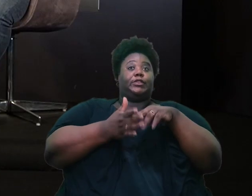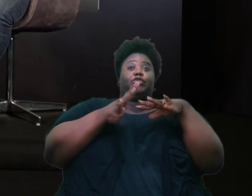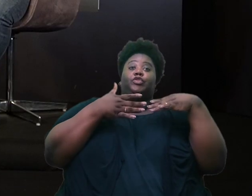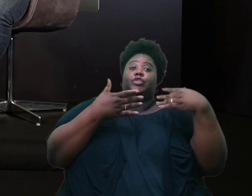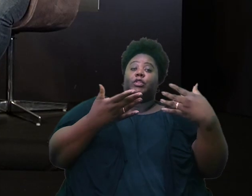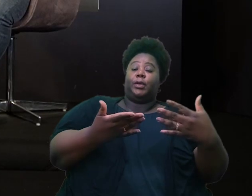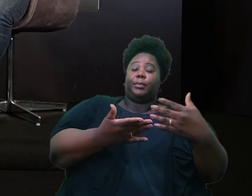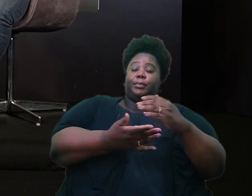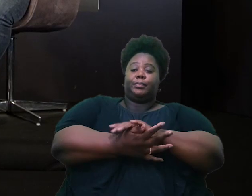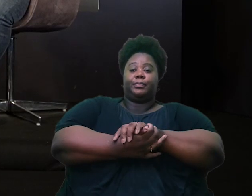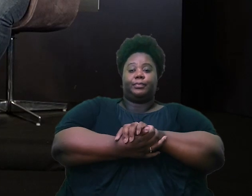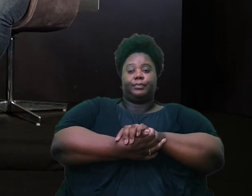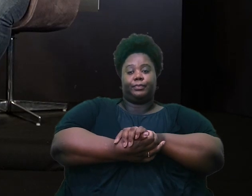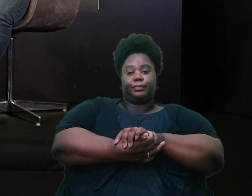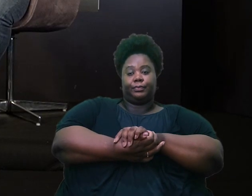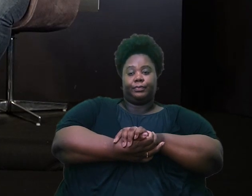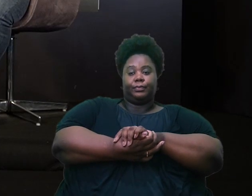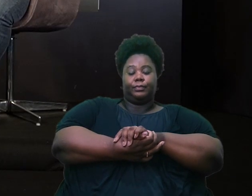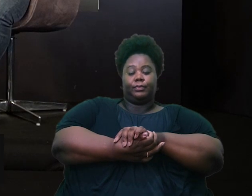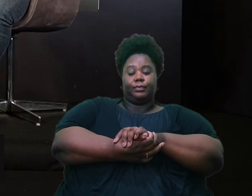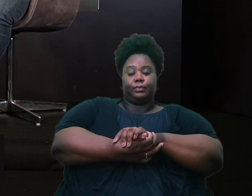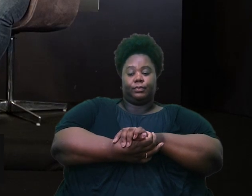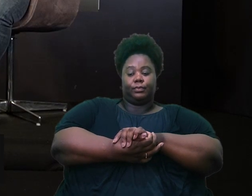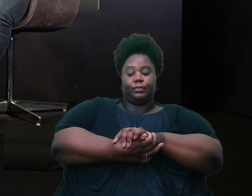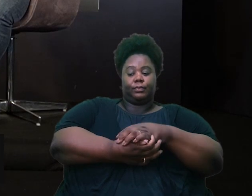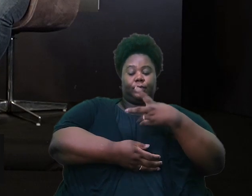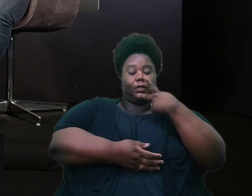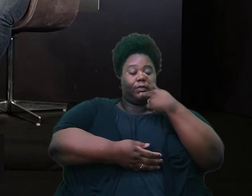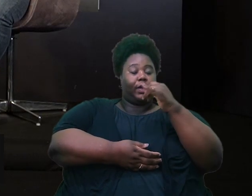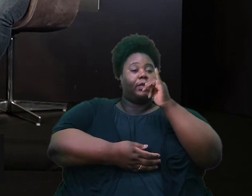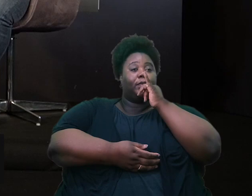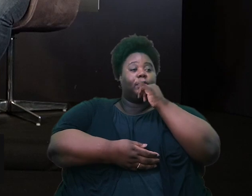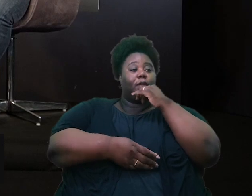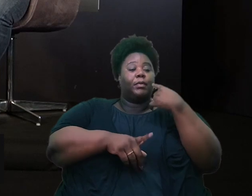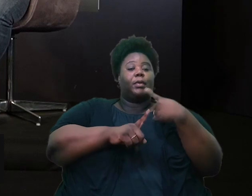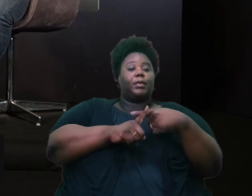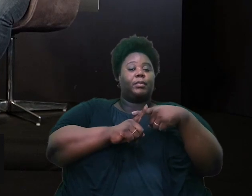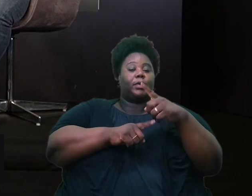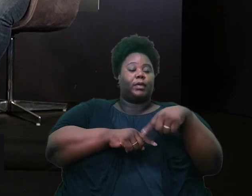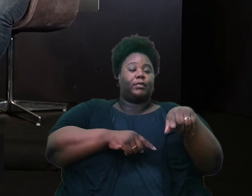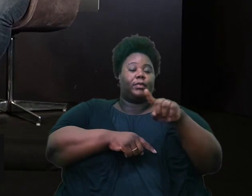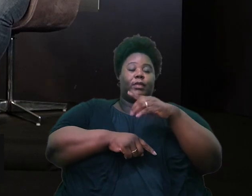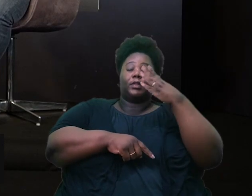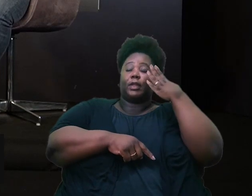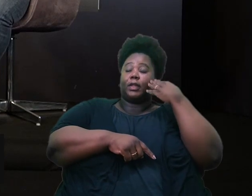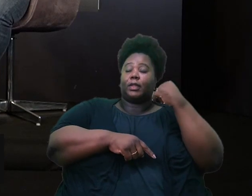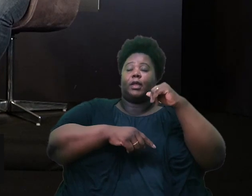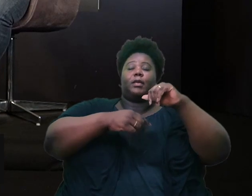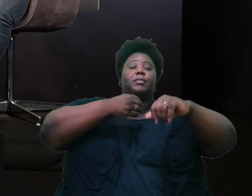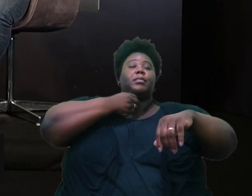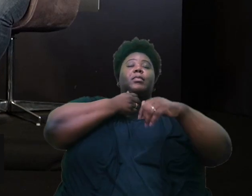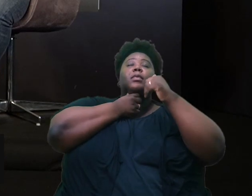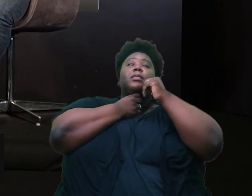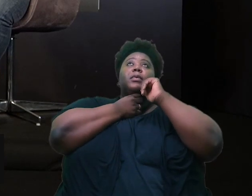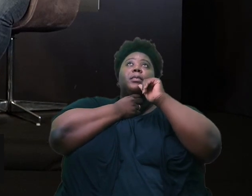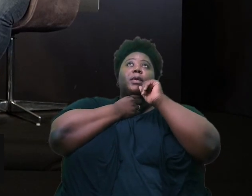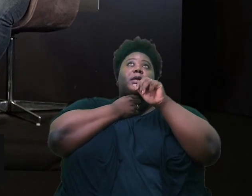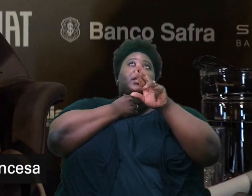Então, eu cito esses dois exemplos porque, tanto seja da minha mãe, seja do